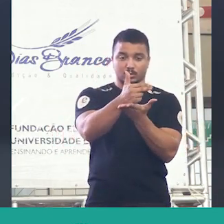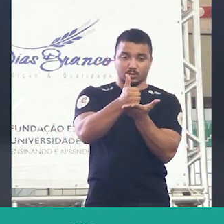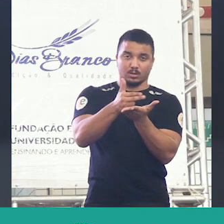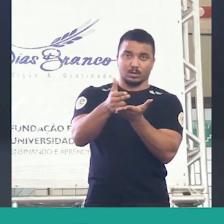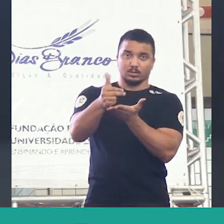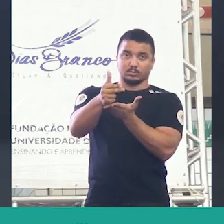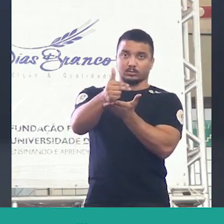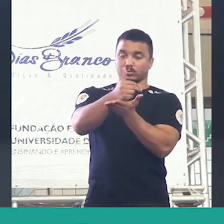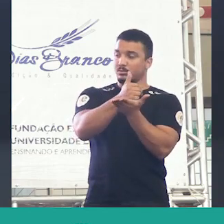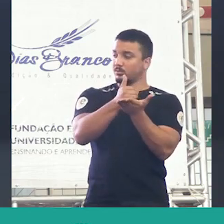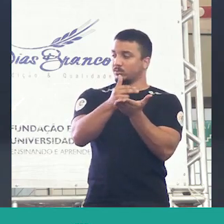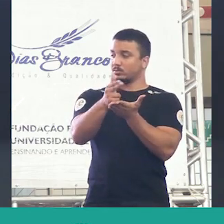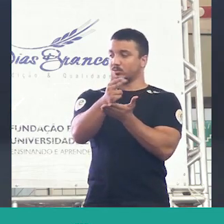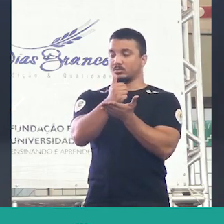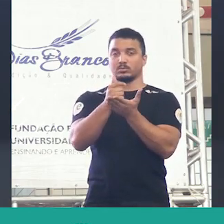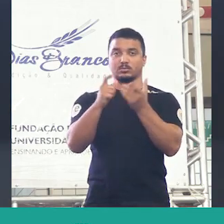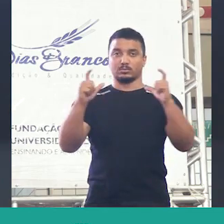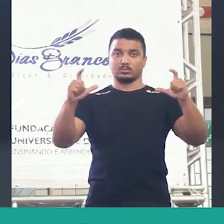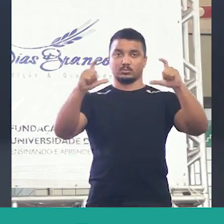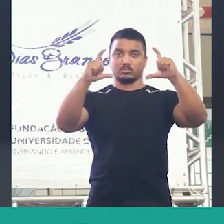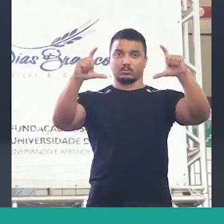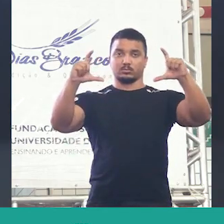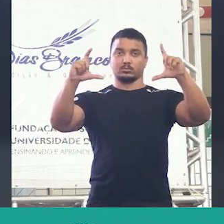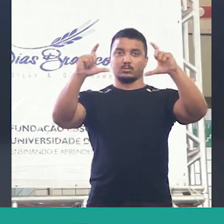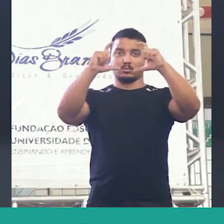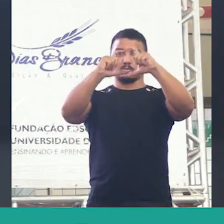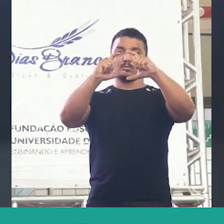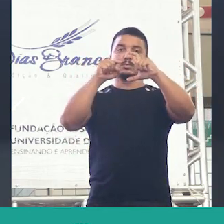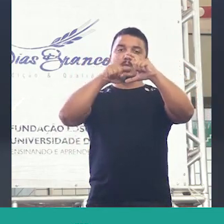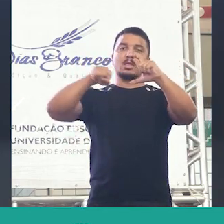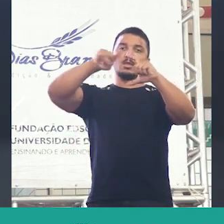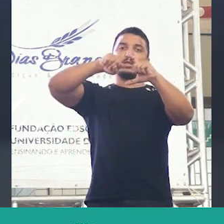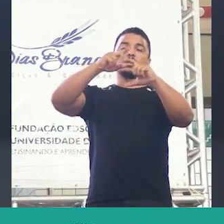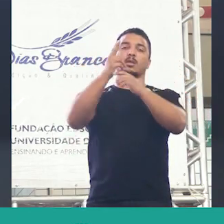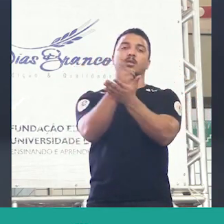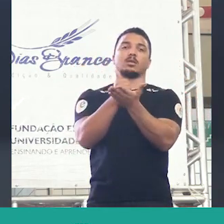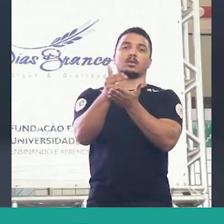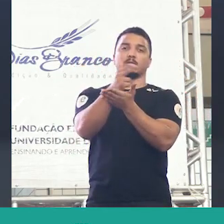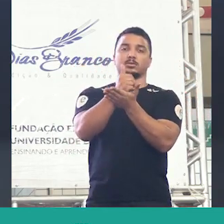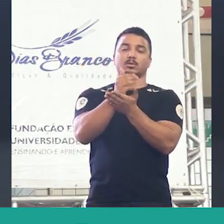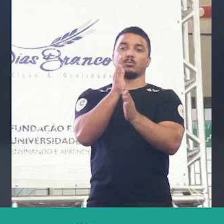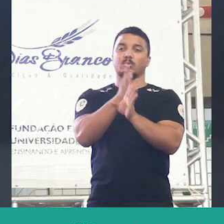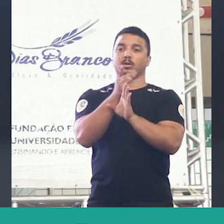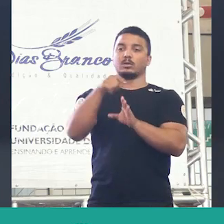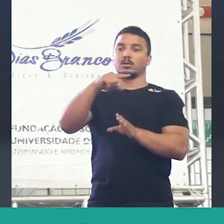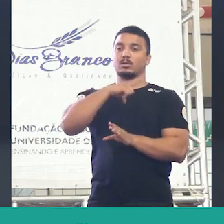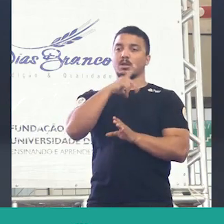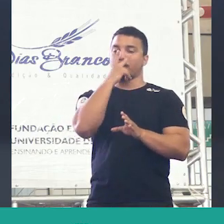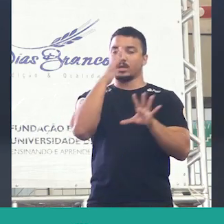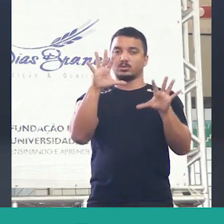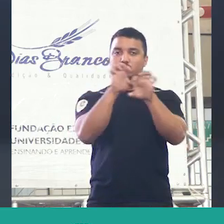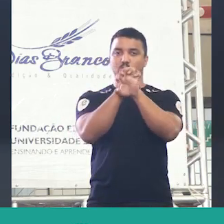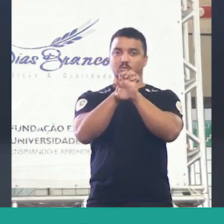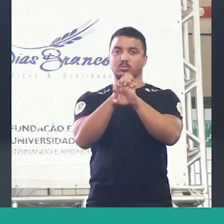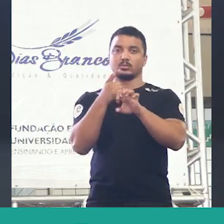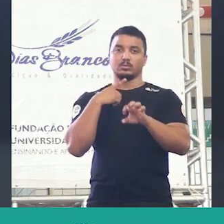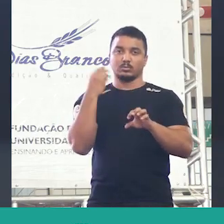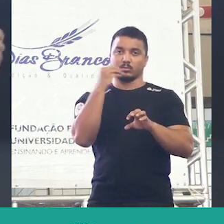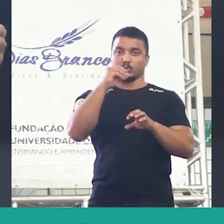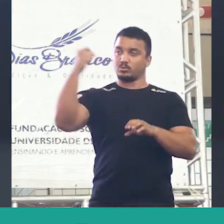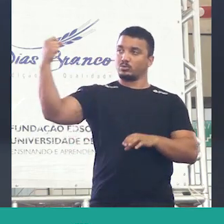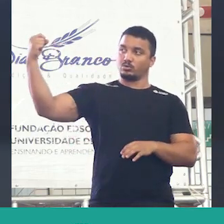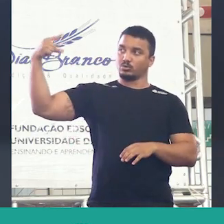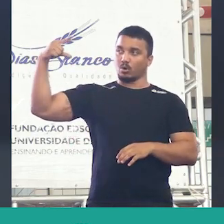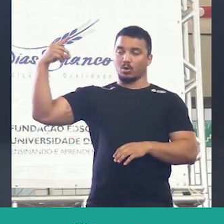desenhassem só esse quadro de dentro aí. Eu queria que vocês colocassem aí, porque na apostila ficou meio escuro aí. Eu queria que vocês